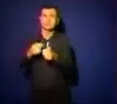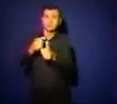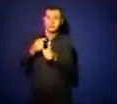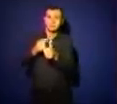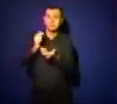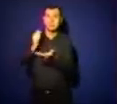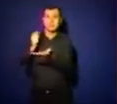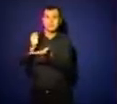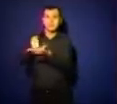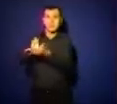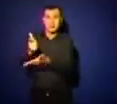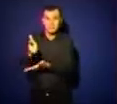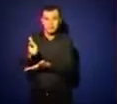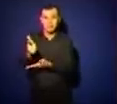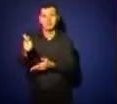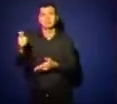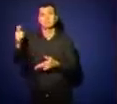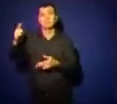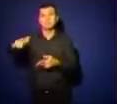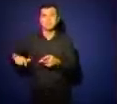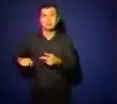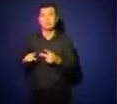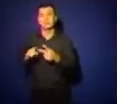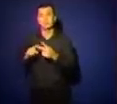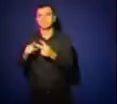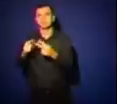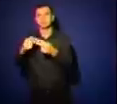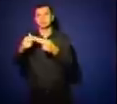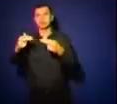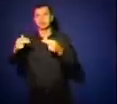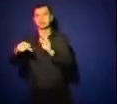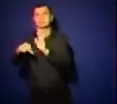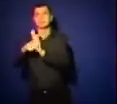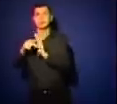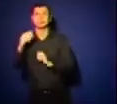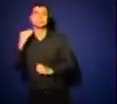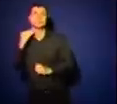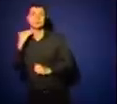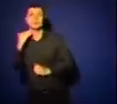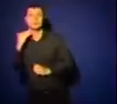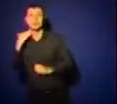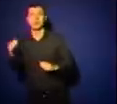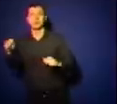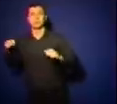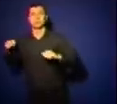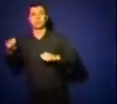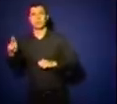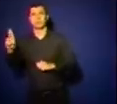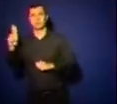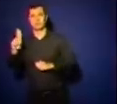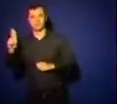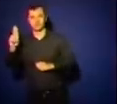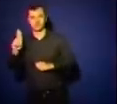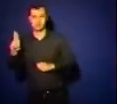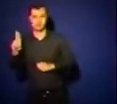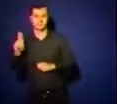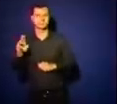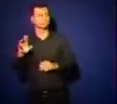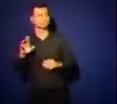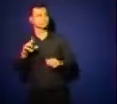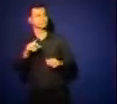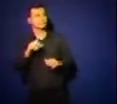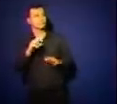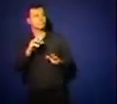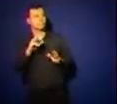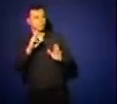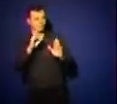tem a possibilidade de fazer com que funções bancárias sejam feitas em quem está ligado nesse trilho por exemplo você já fizeram a conta